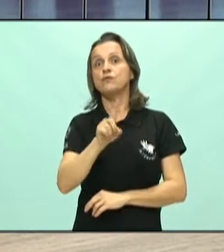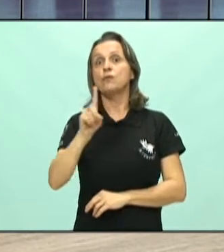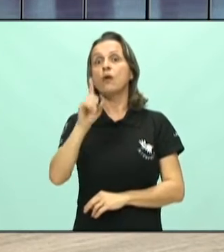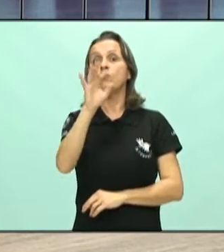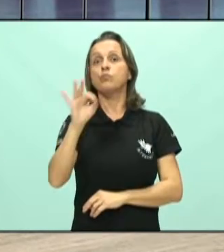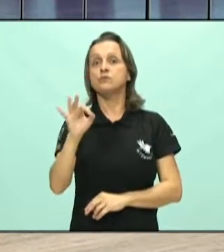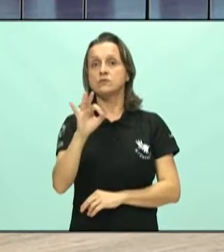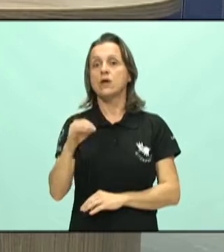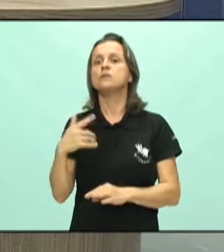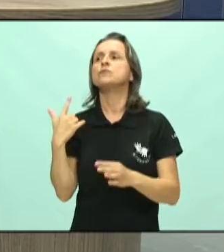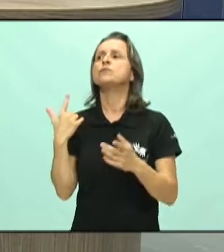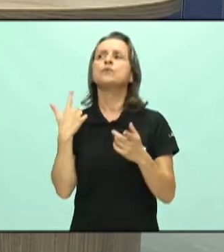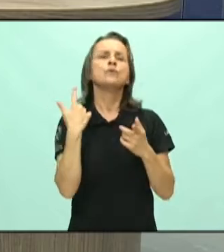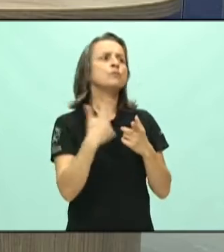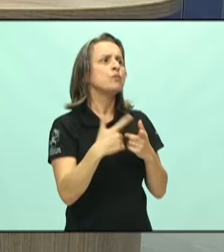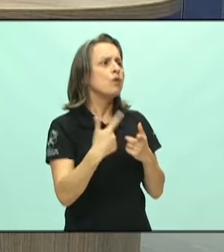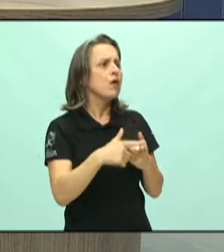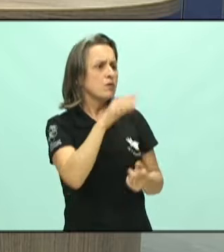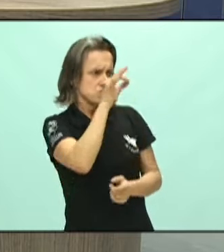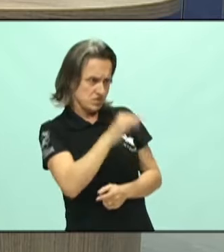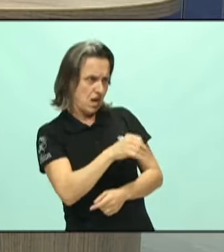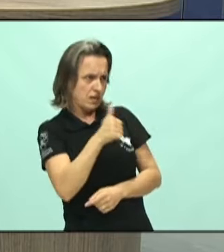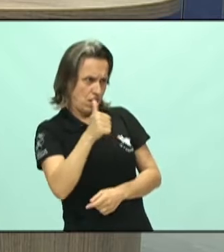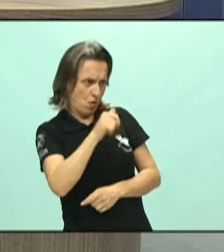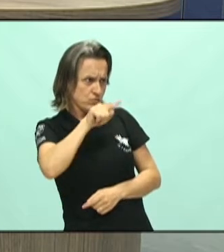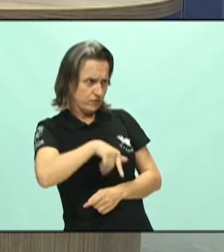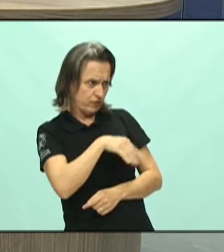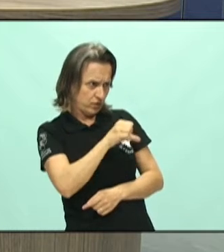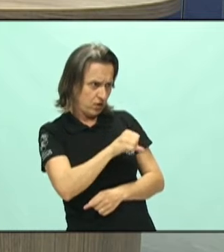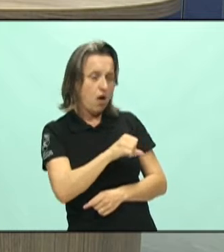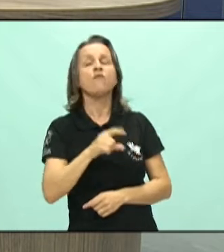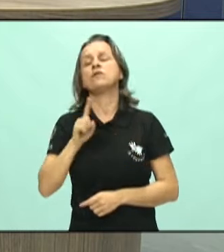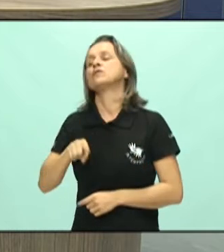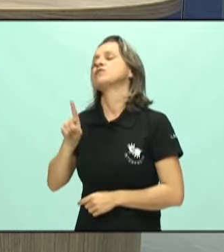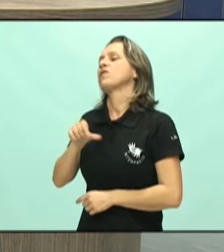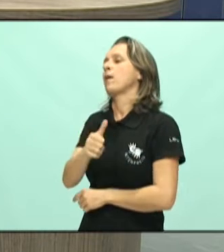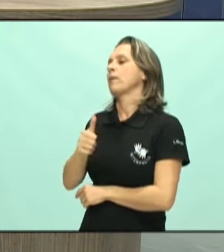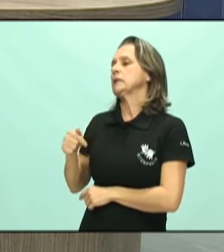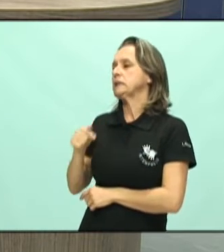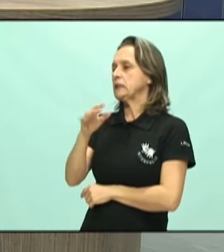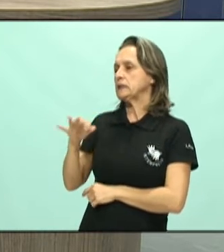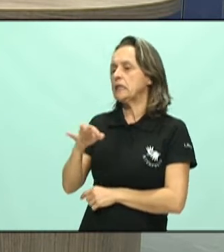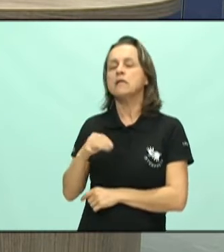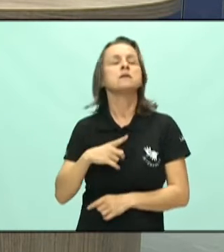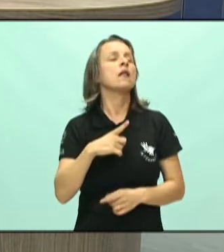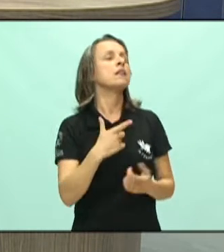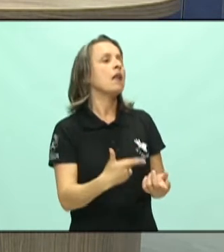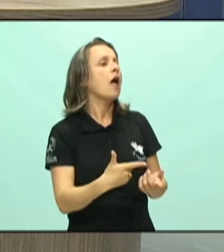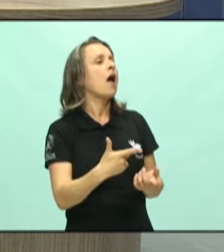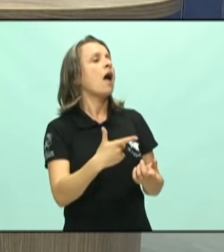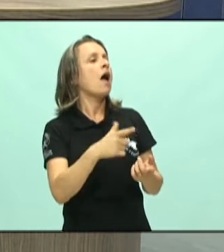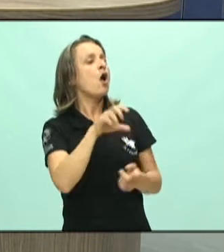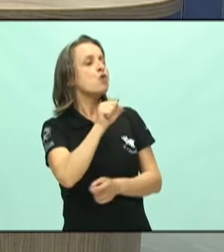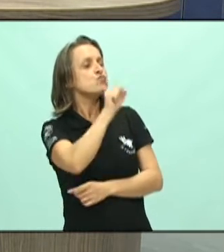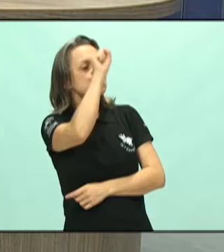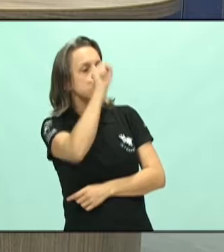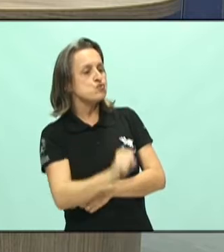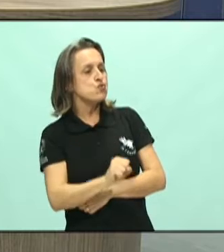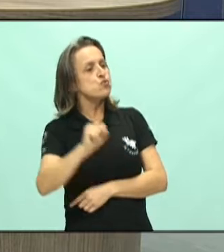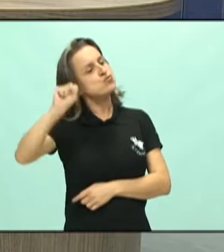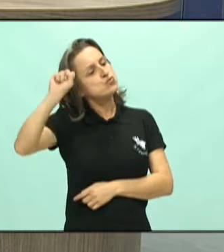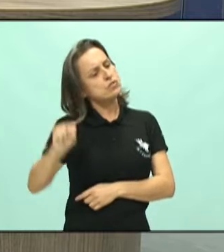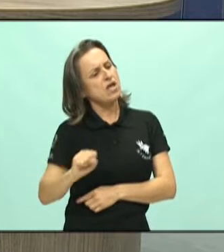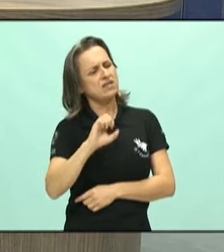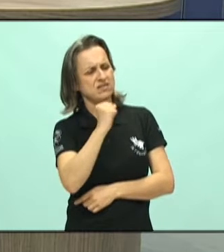é 11,9%. Exato, vai para 17%. Vai para 17%. Na operação interestadual Sul-Sudeste está 8,4%, vai